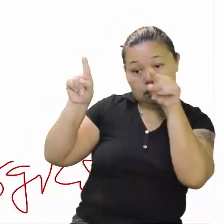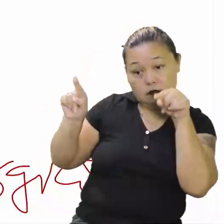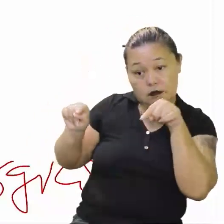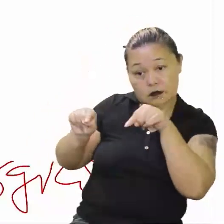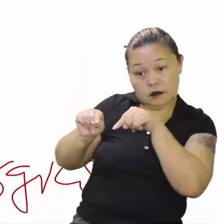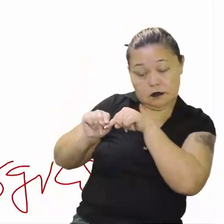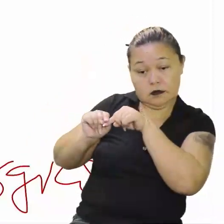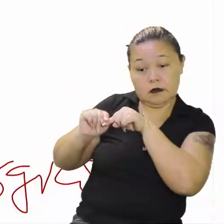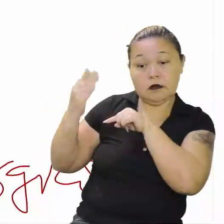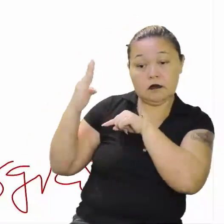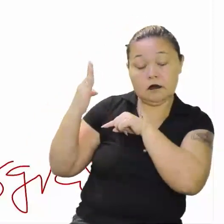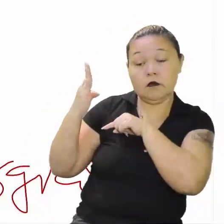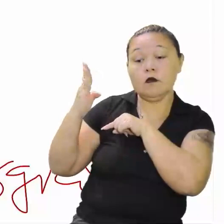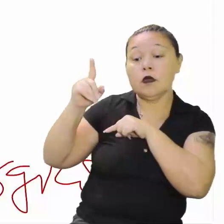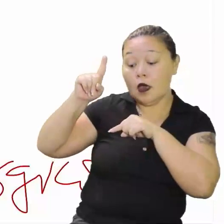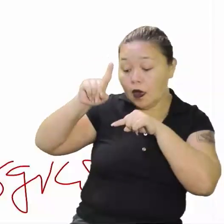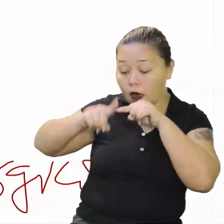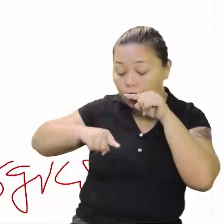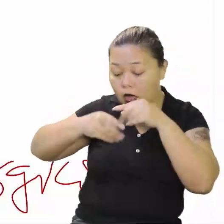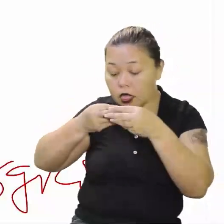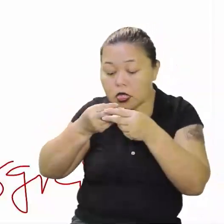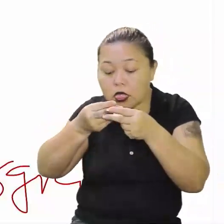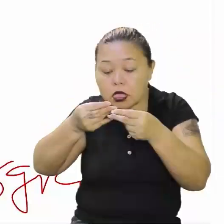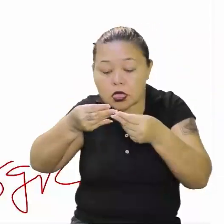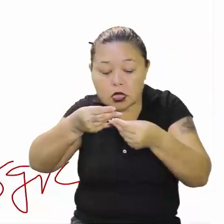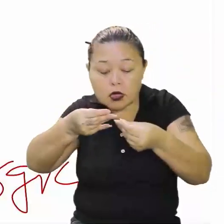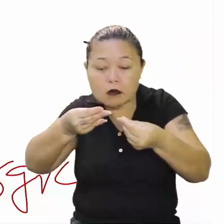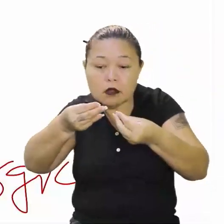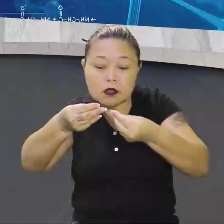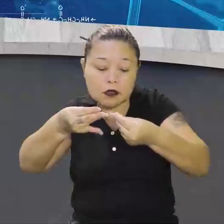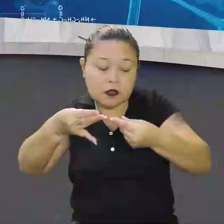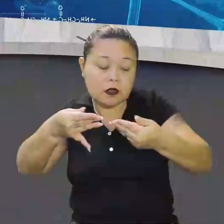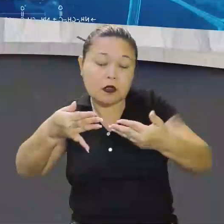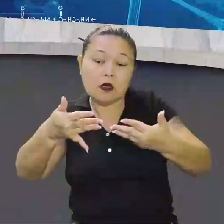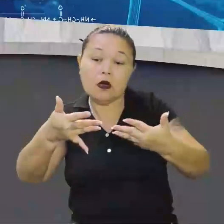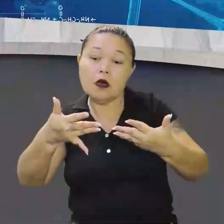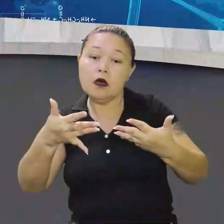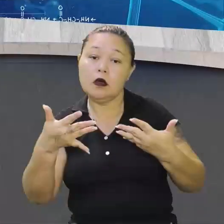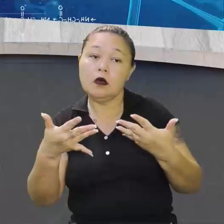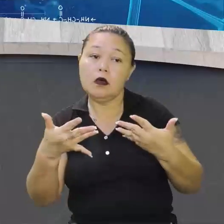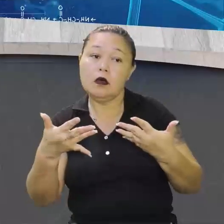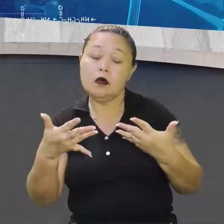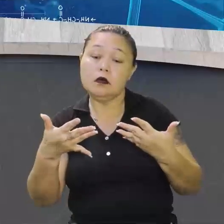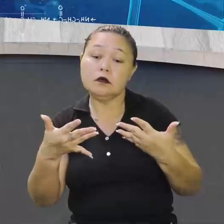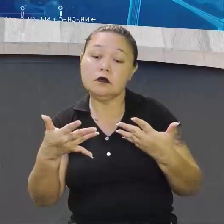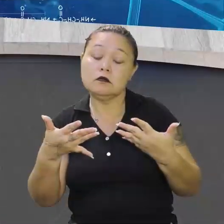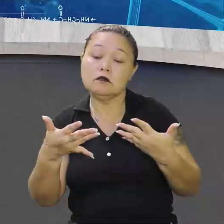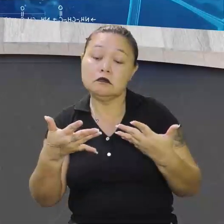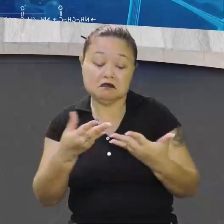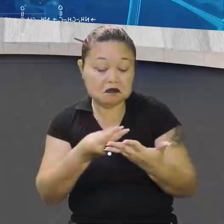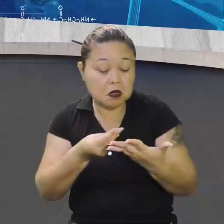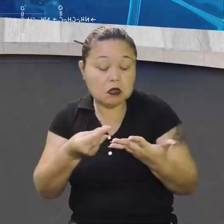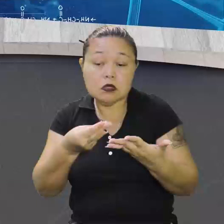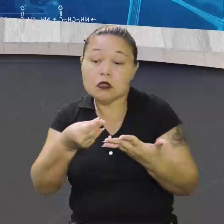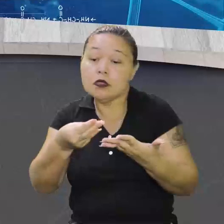matéria orgânica em decomposição, elas se